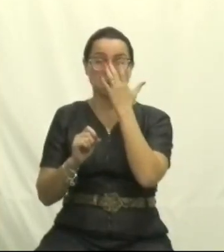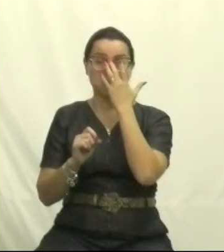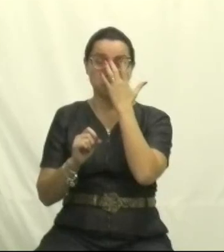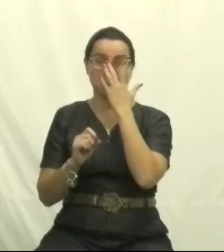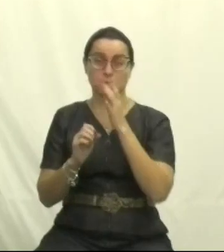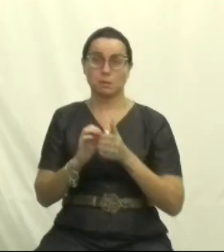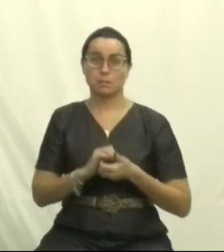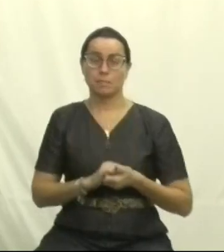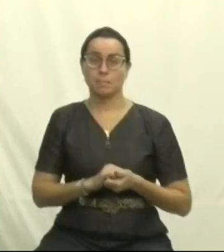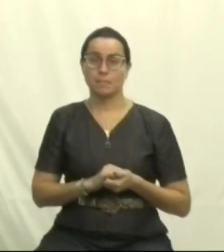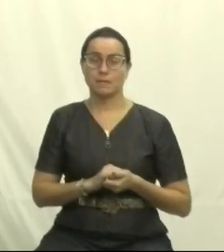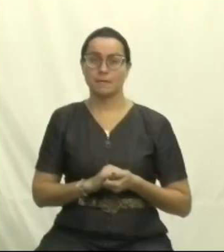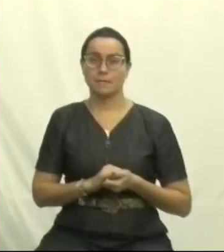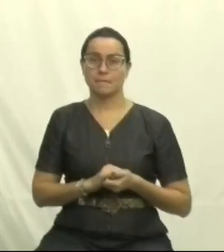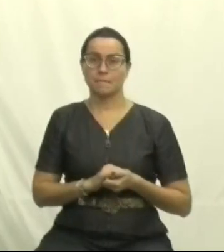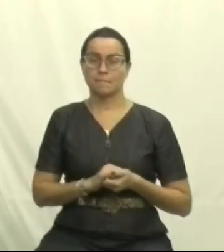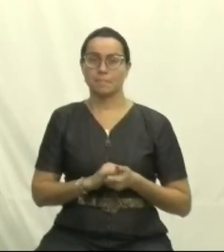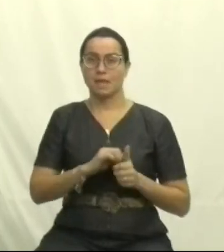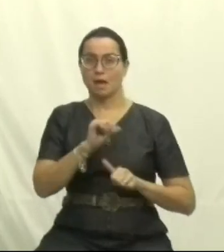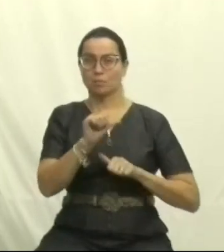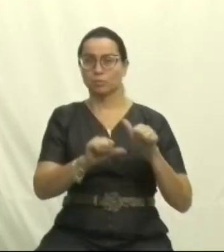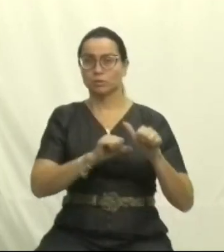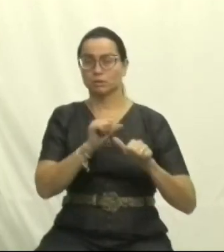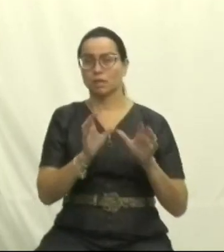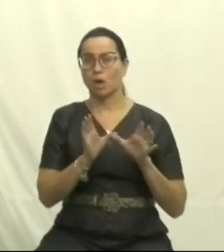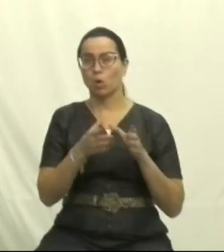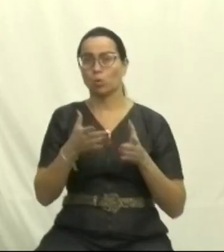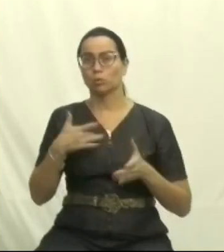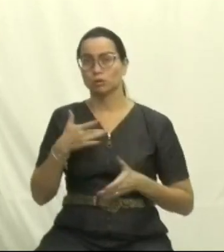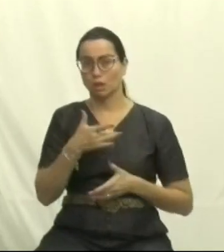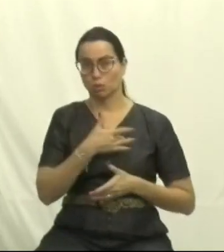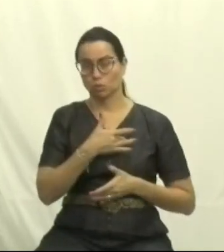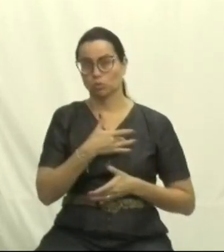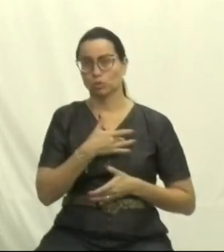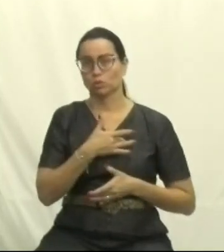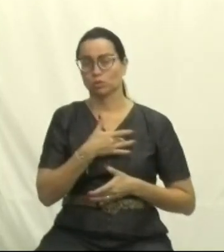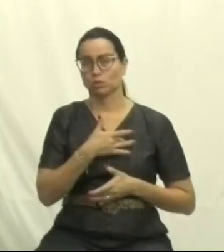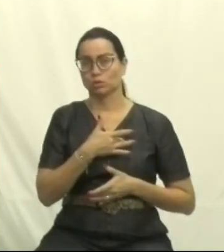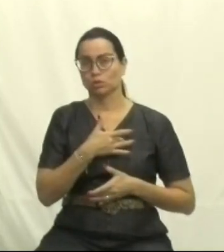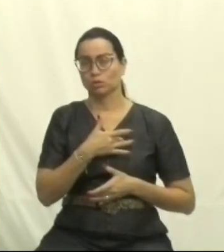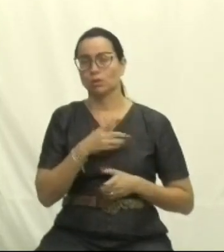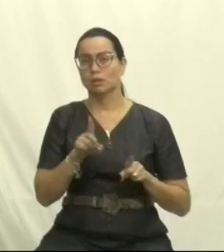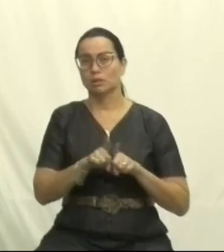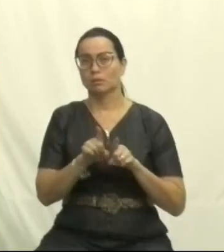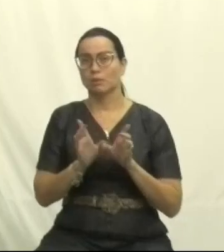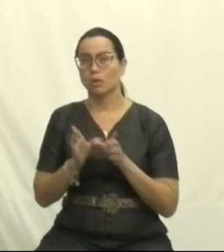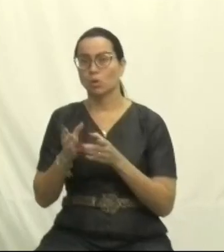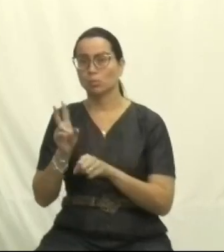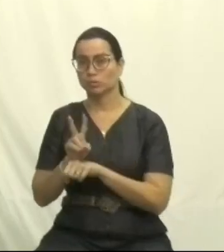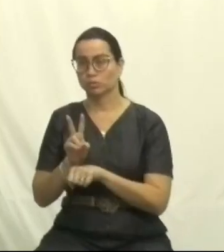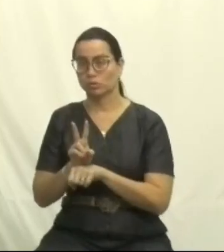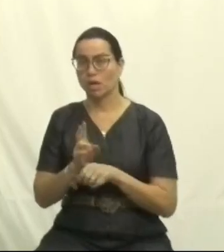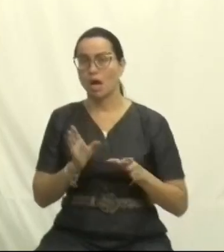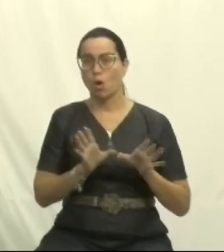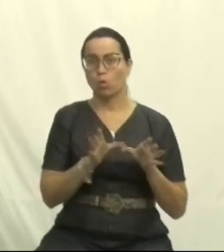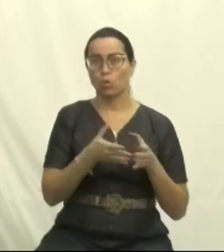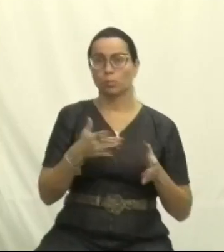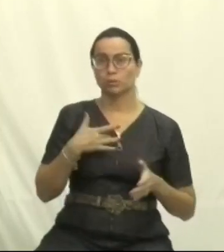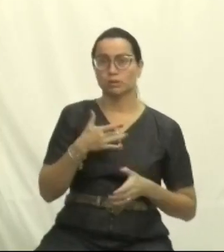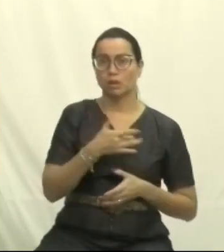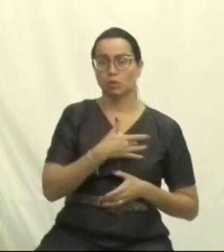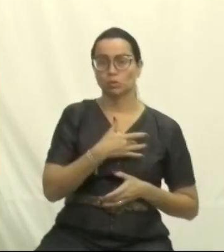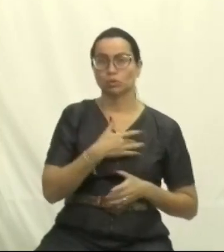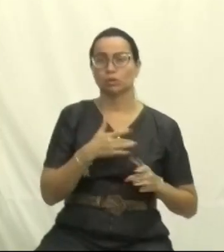emenda e encaminhou à Comissão de Saúde e Comissão de Fiscalização. A Comissão de Saúde,